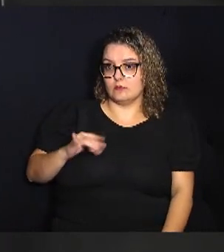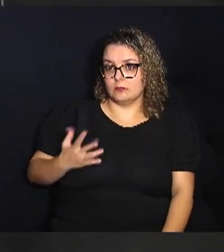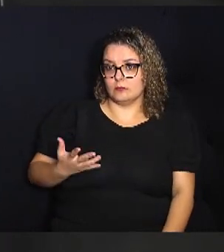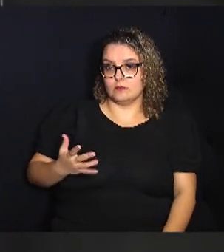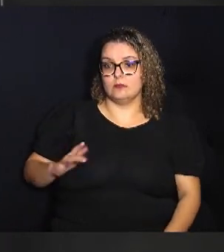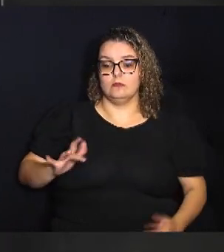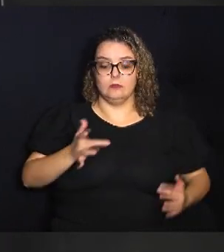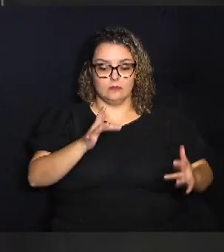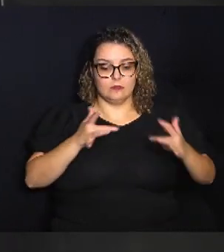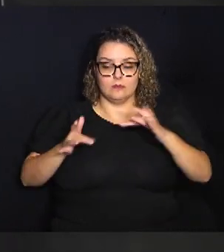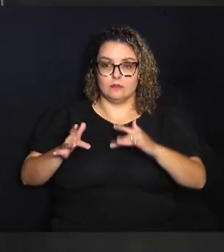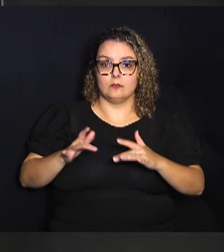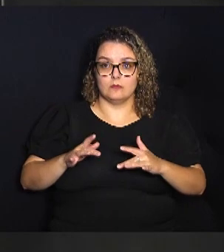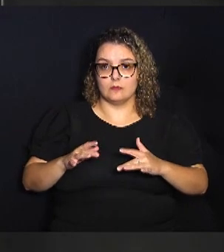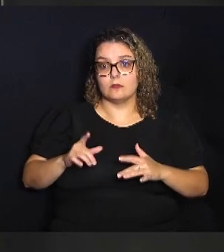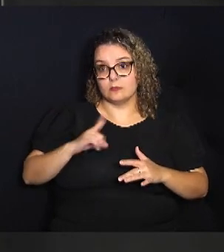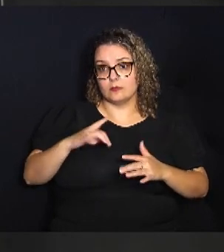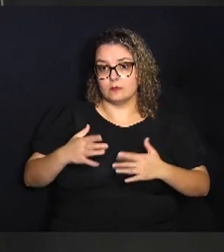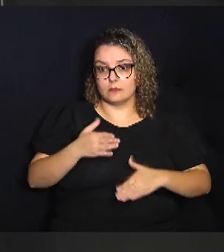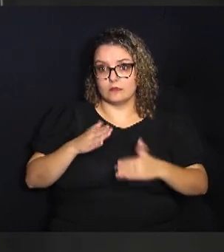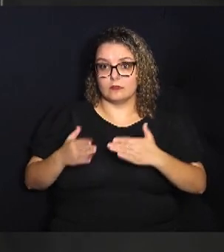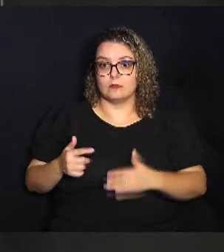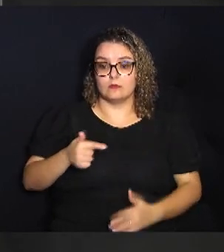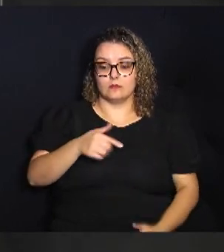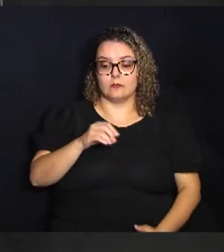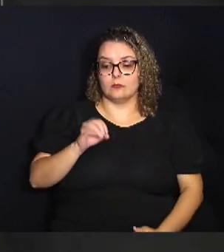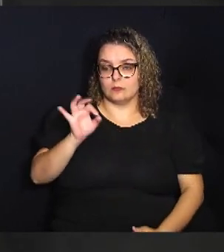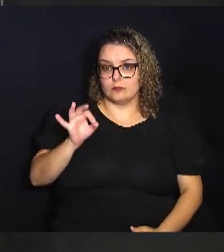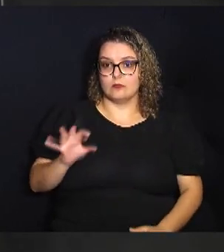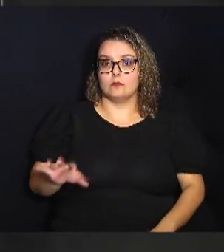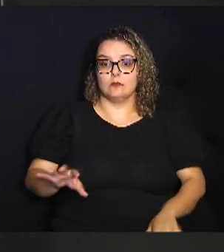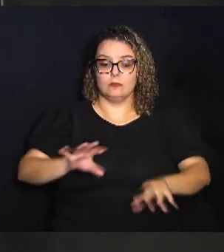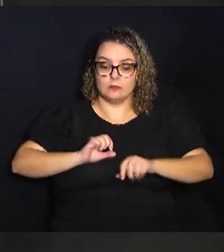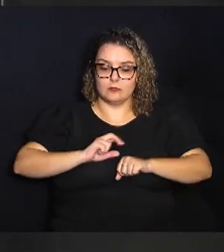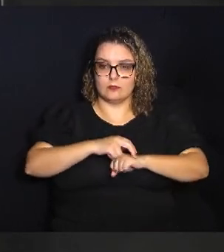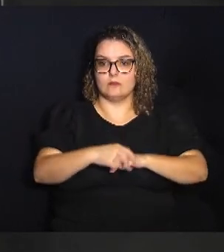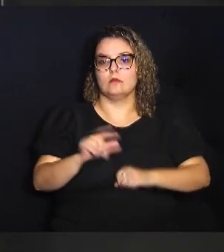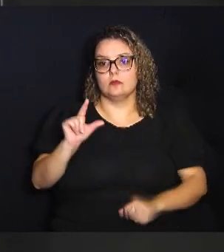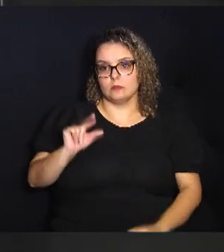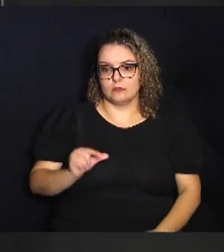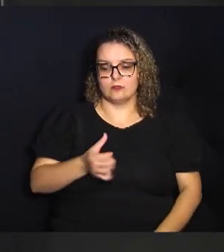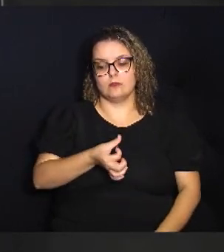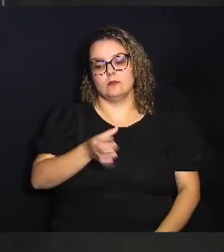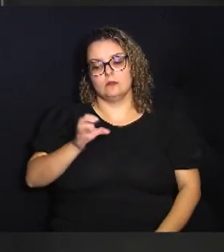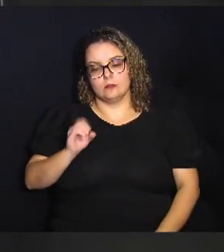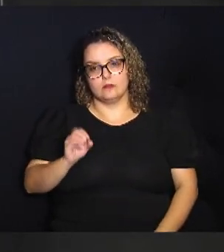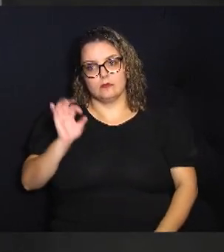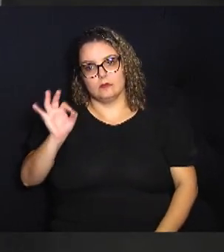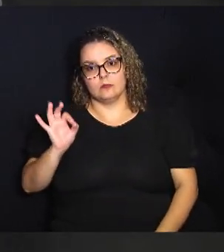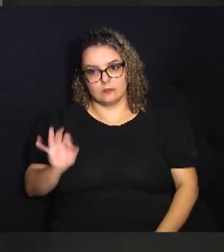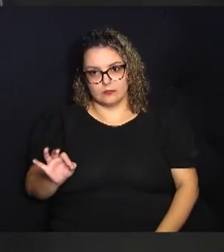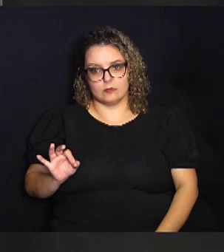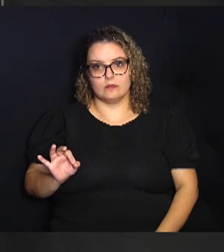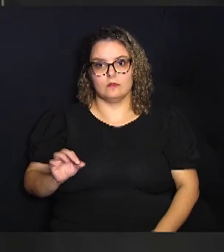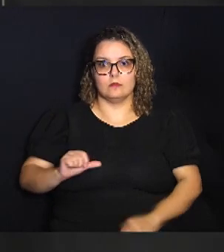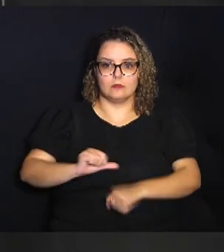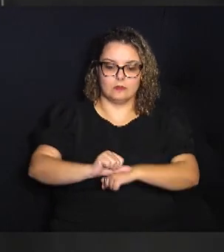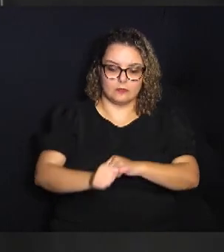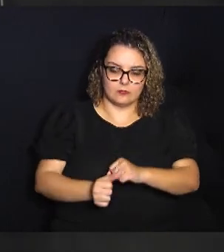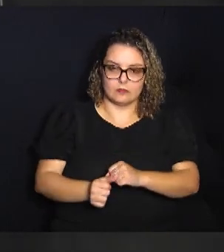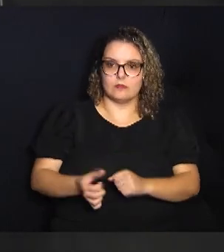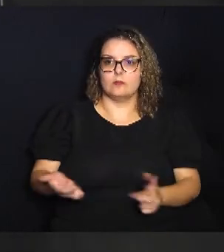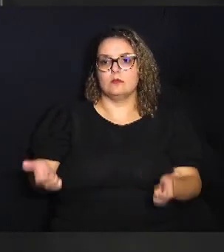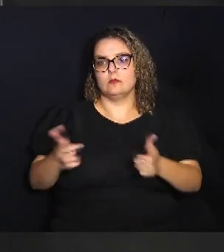de 70% no contágio da dengue, 60% do chikungunya